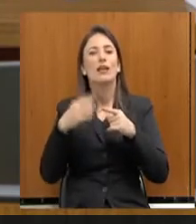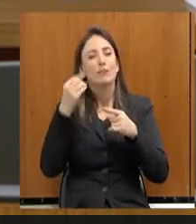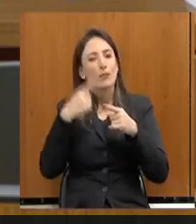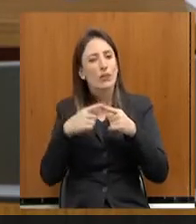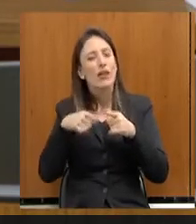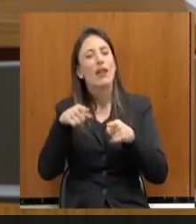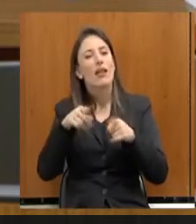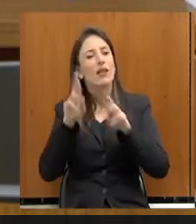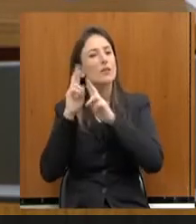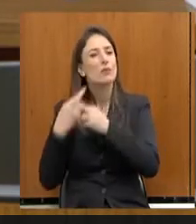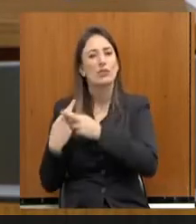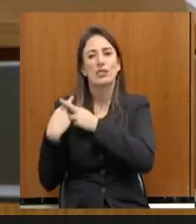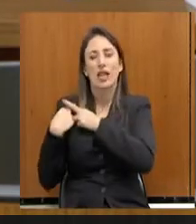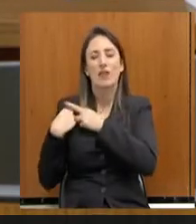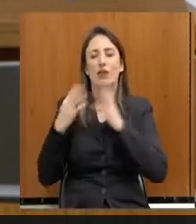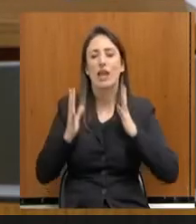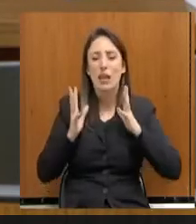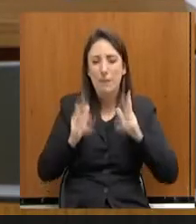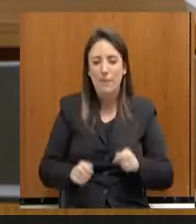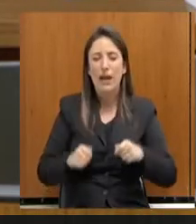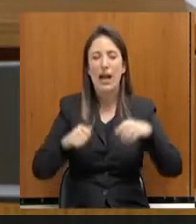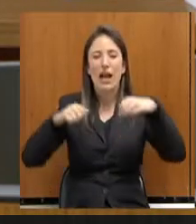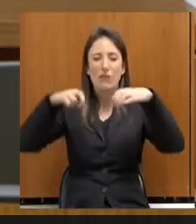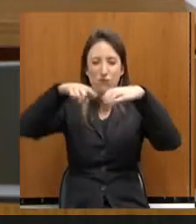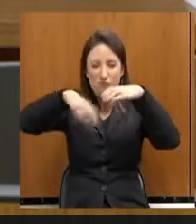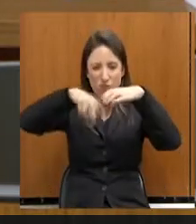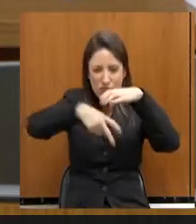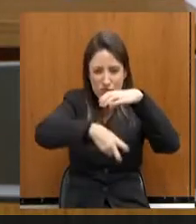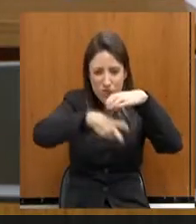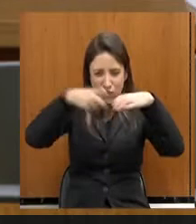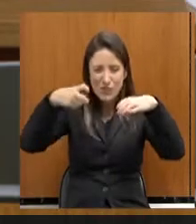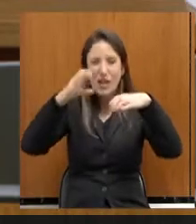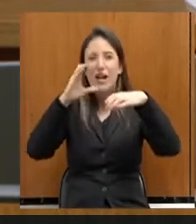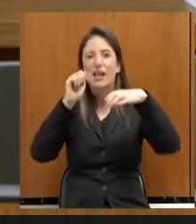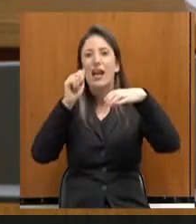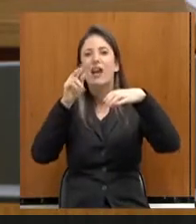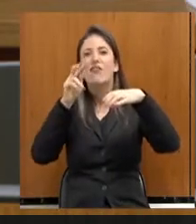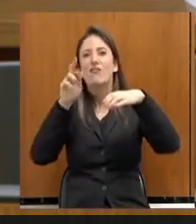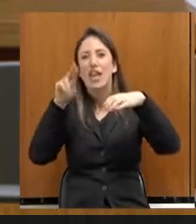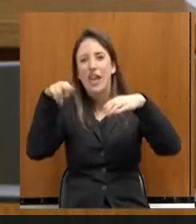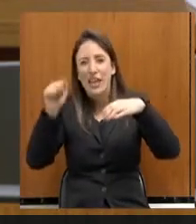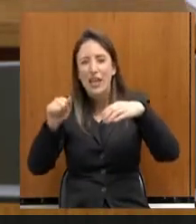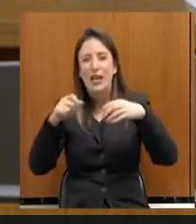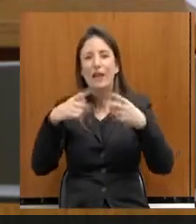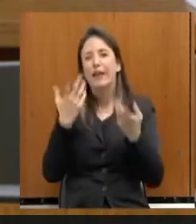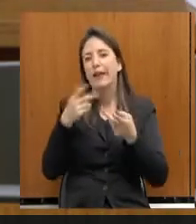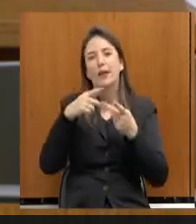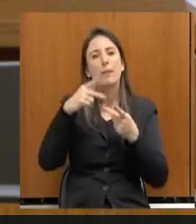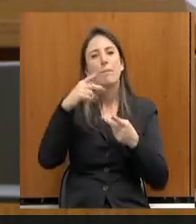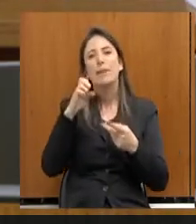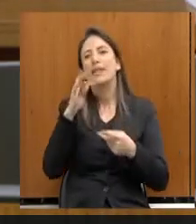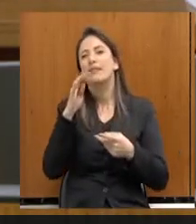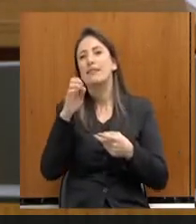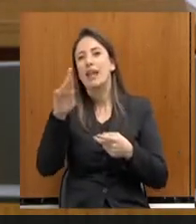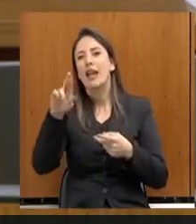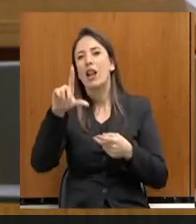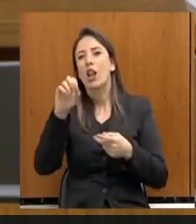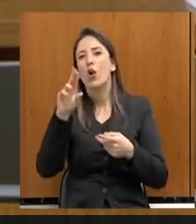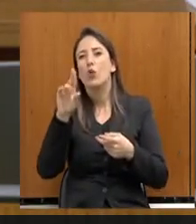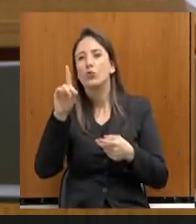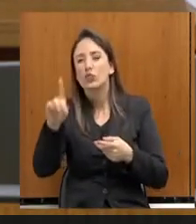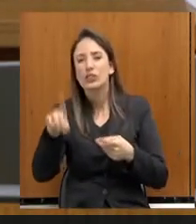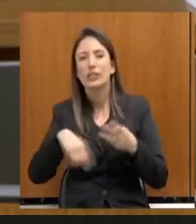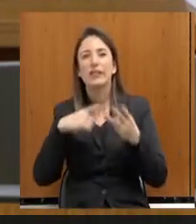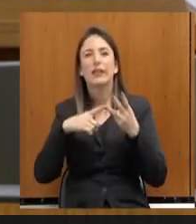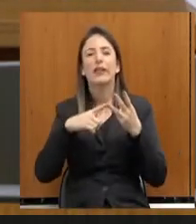das grutas aqui na região metropolitana o Parque do Sumidouro Peter Lute e Gruta rei do mato e isso trará uma